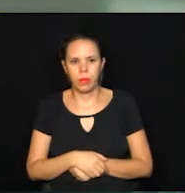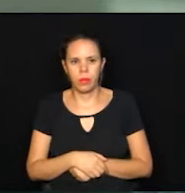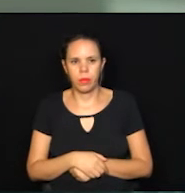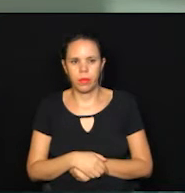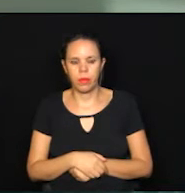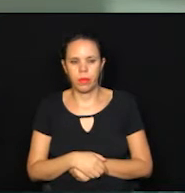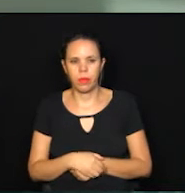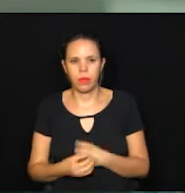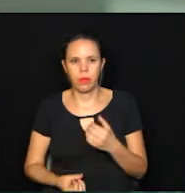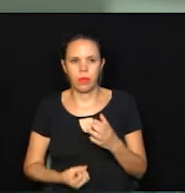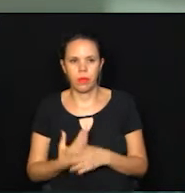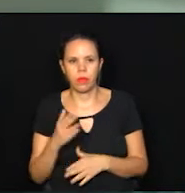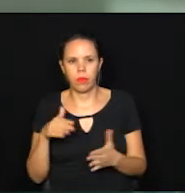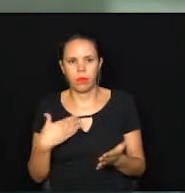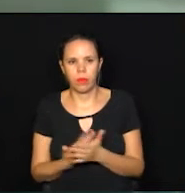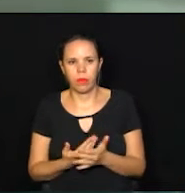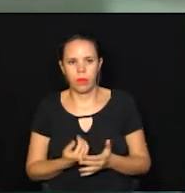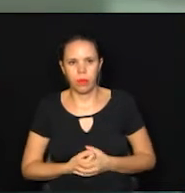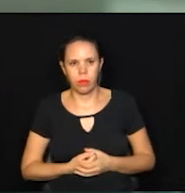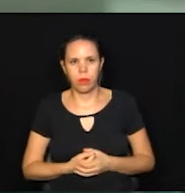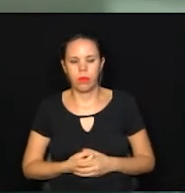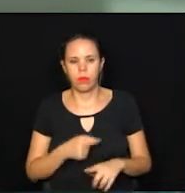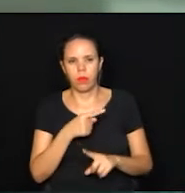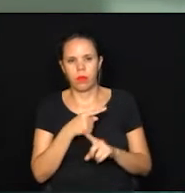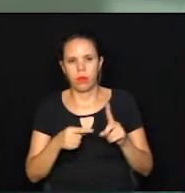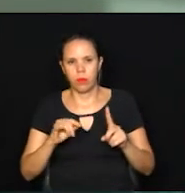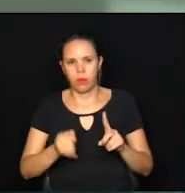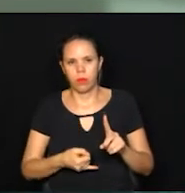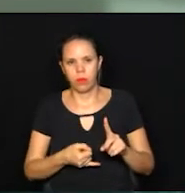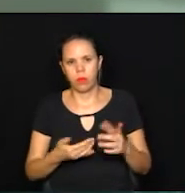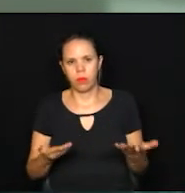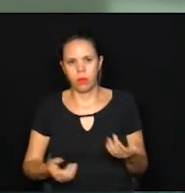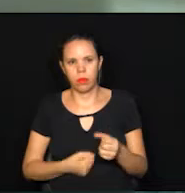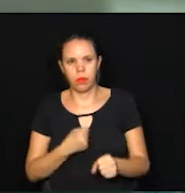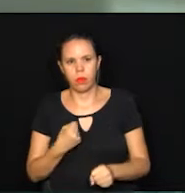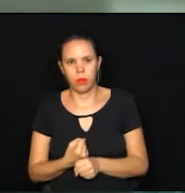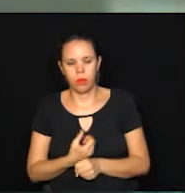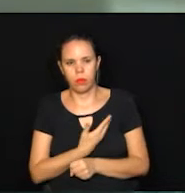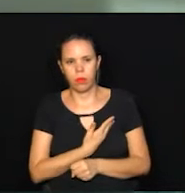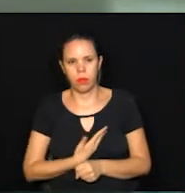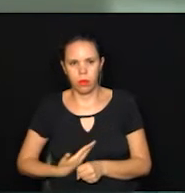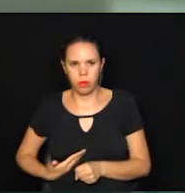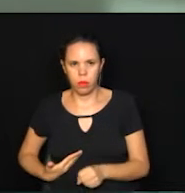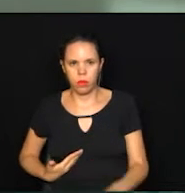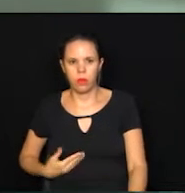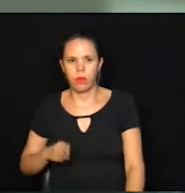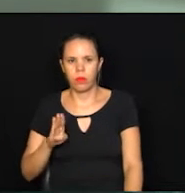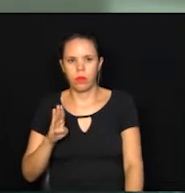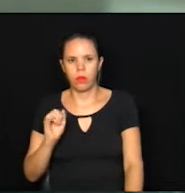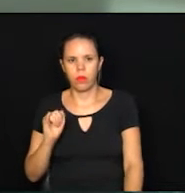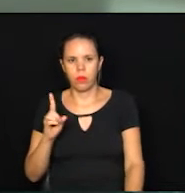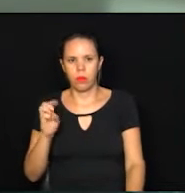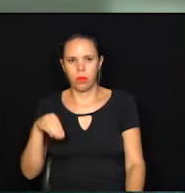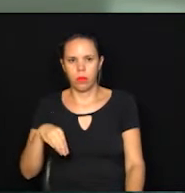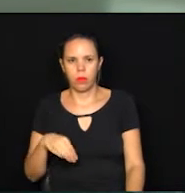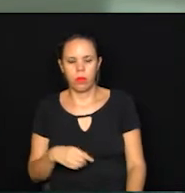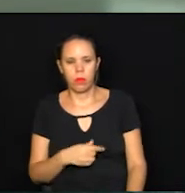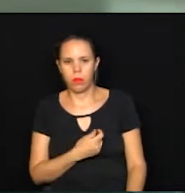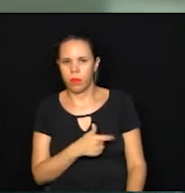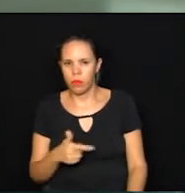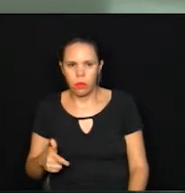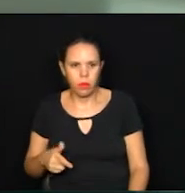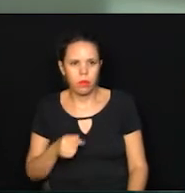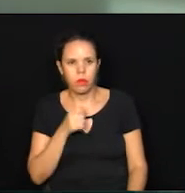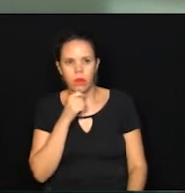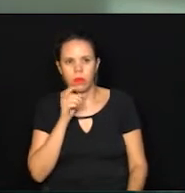Isso vigorou até metade de janeiro desse ano. Agora, com o governo Biden, ainda a gente não